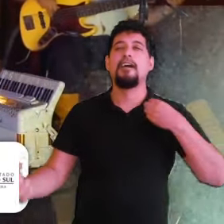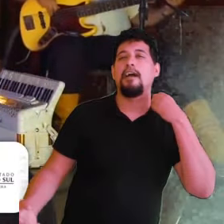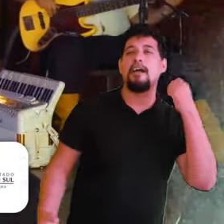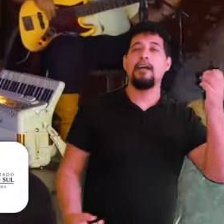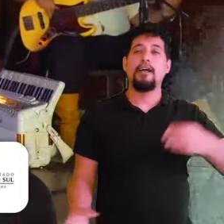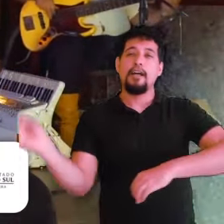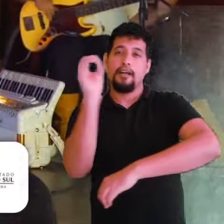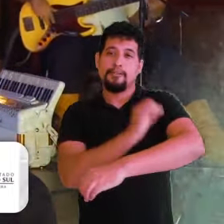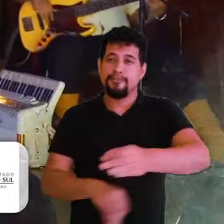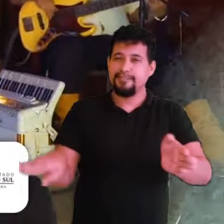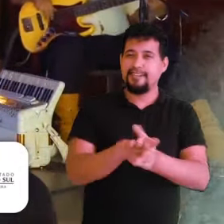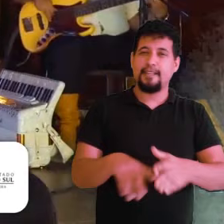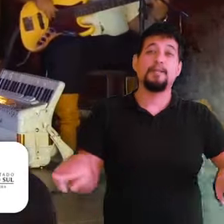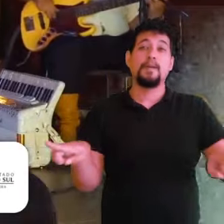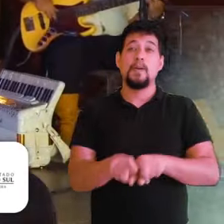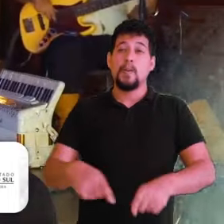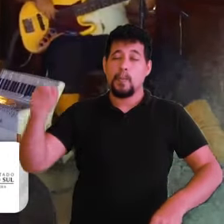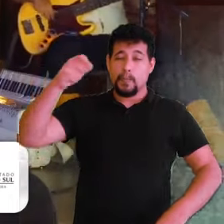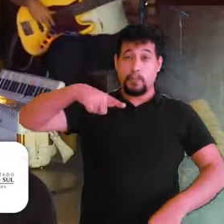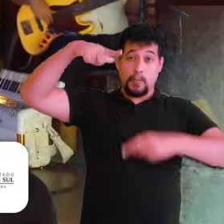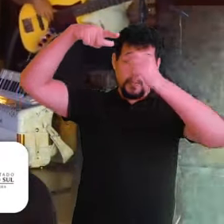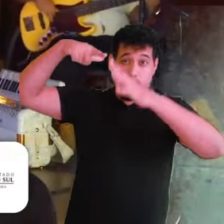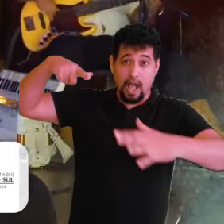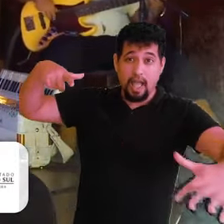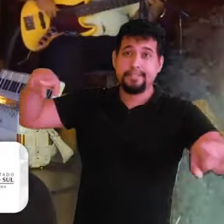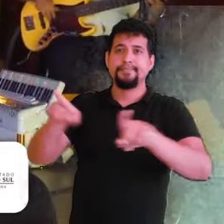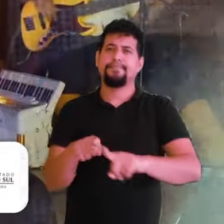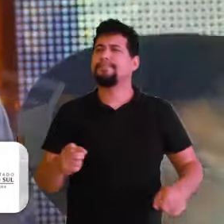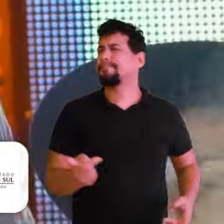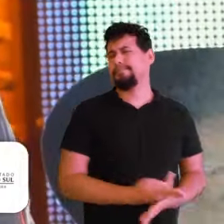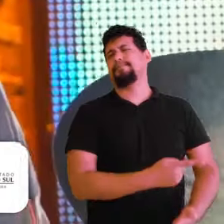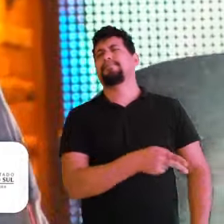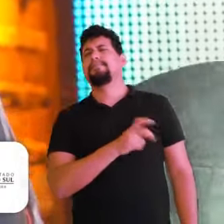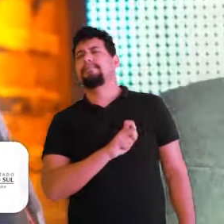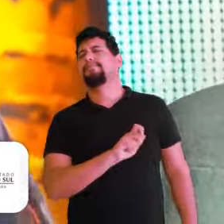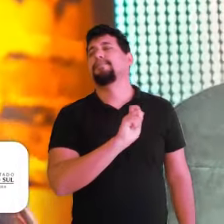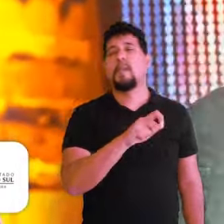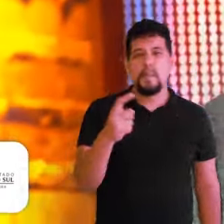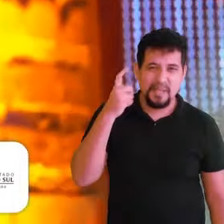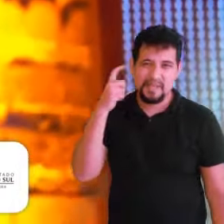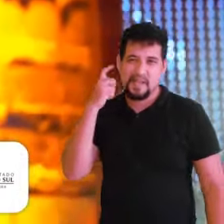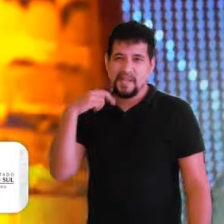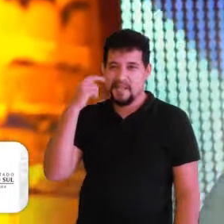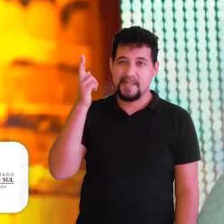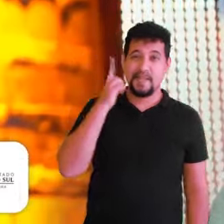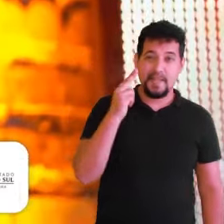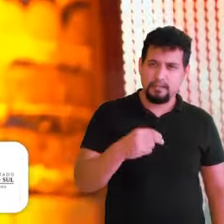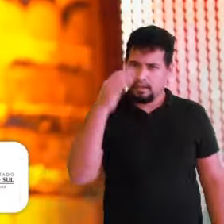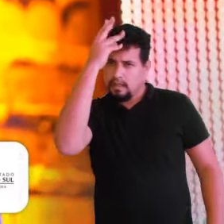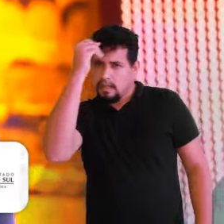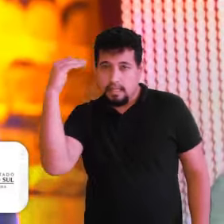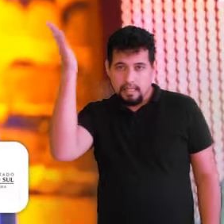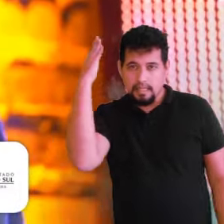os campos, mata encerrado. O pensamento firme na morena, de cabelos longos, dançando parceira. Doço